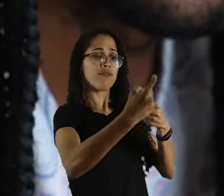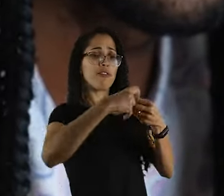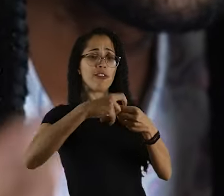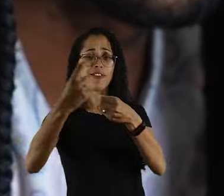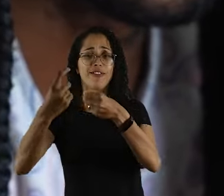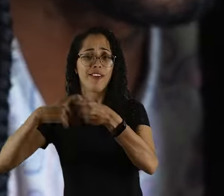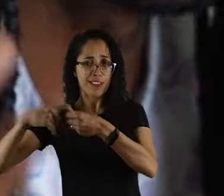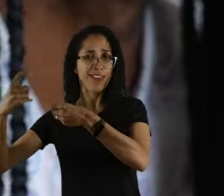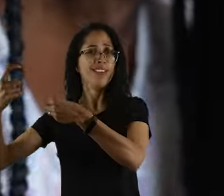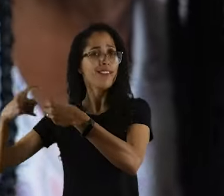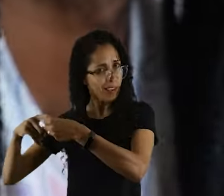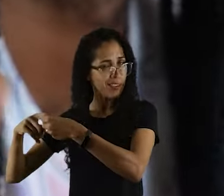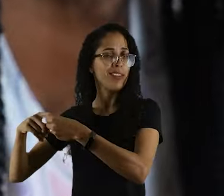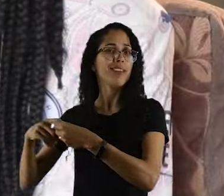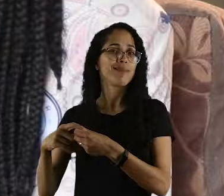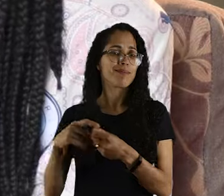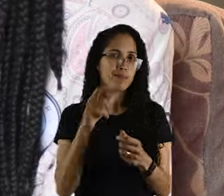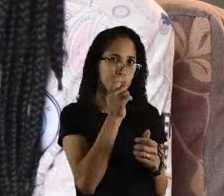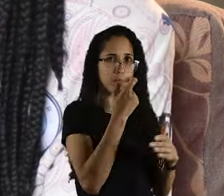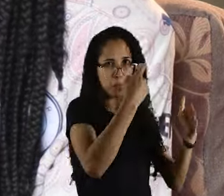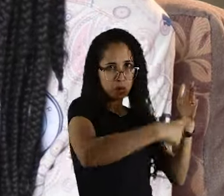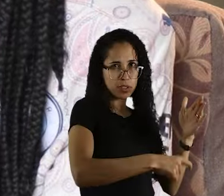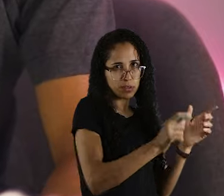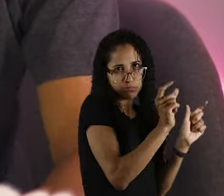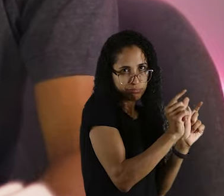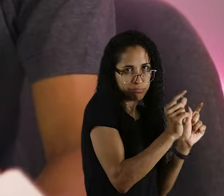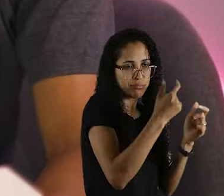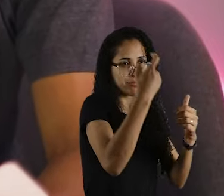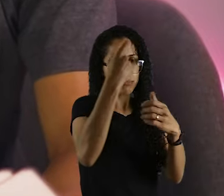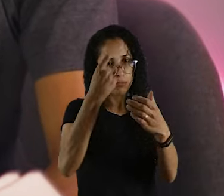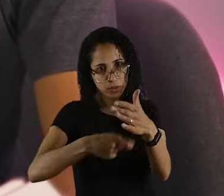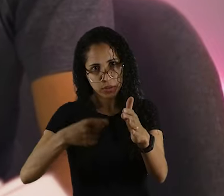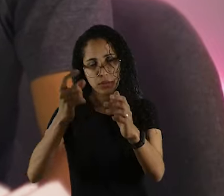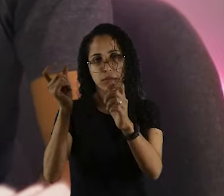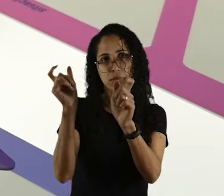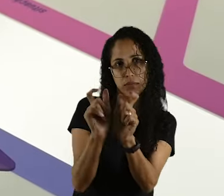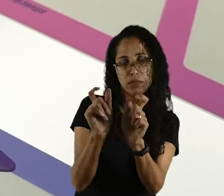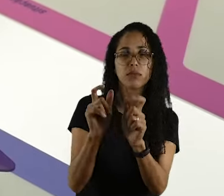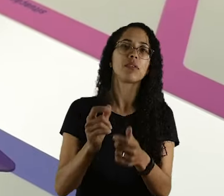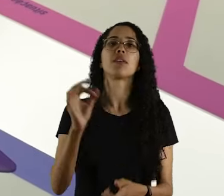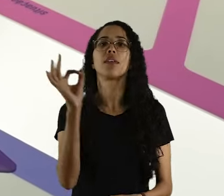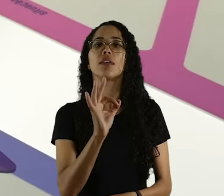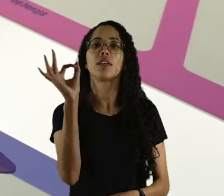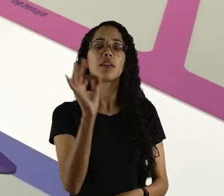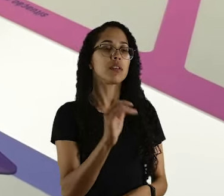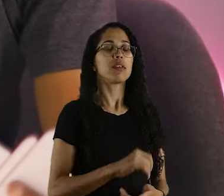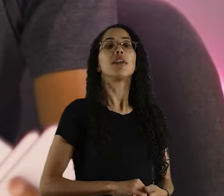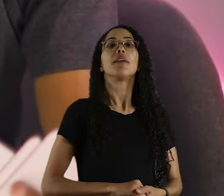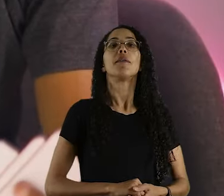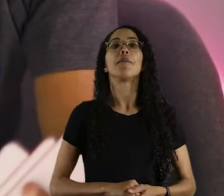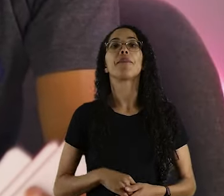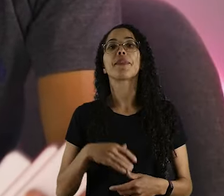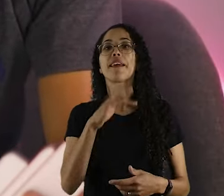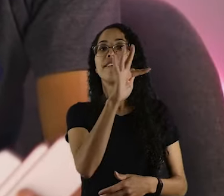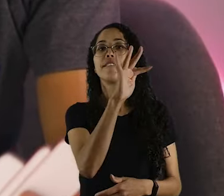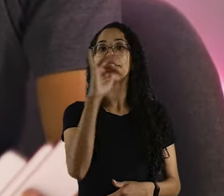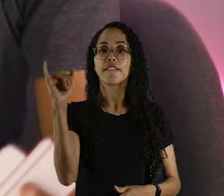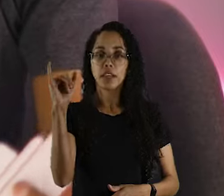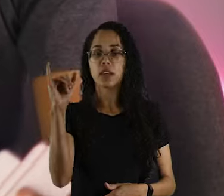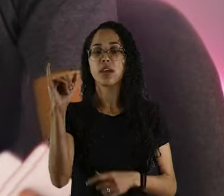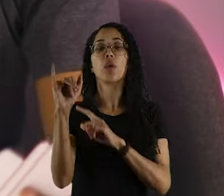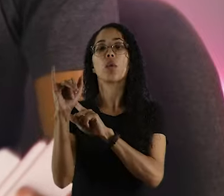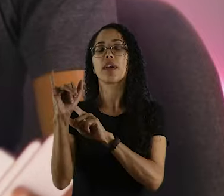vai estar me devolvendo um pedacinho daquilo que eu comprei. Os fundos imobiliários, ele me volta dividendos. Eu já aportei um valor